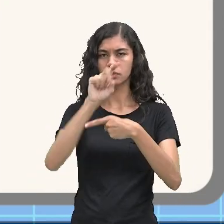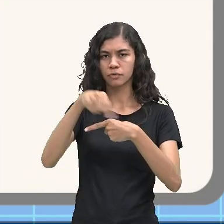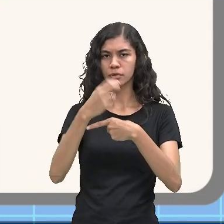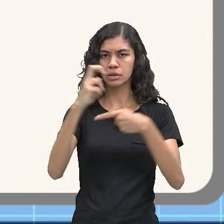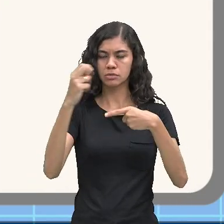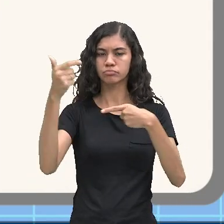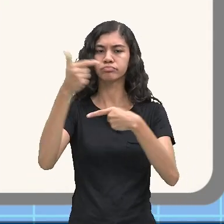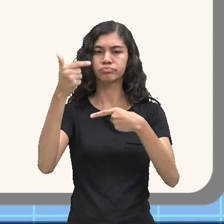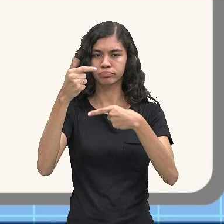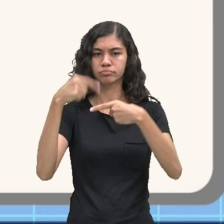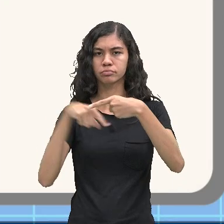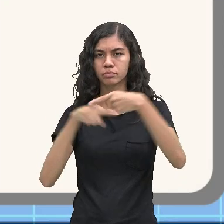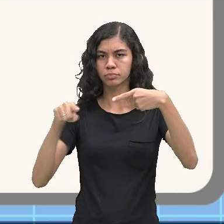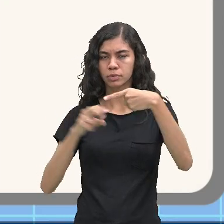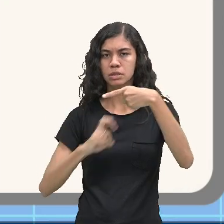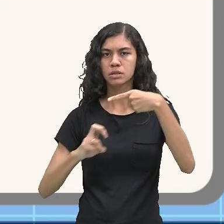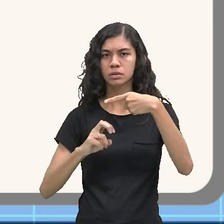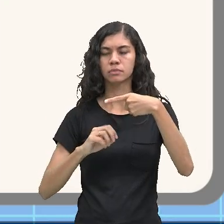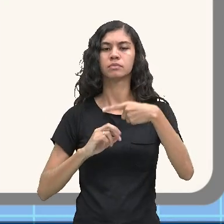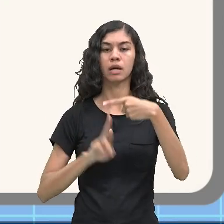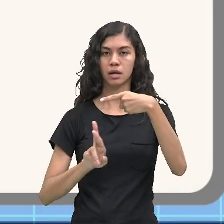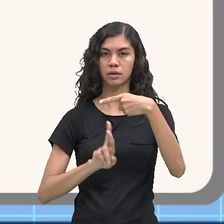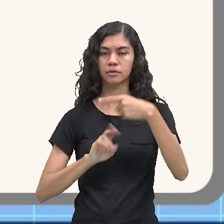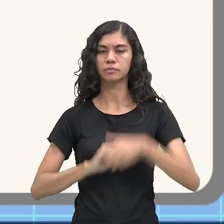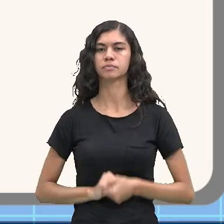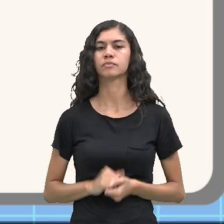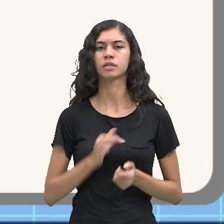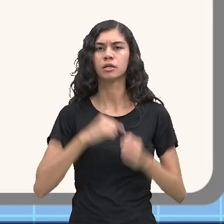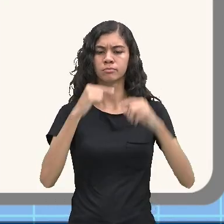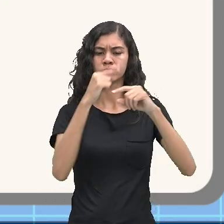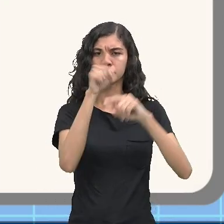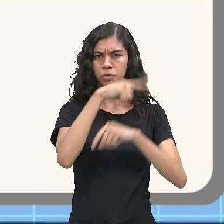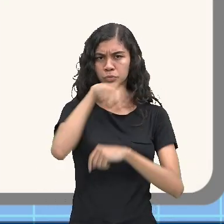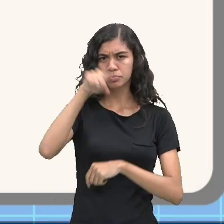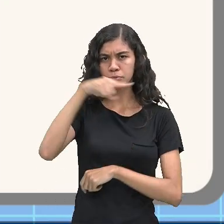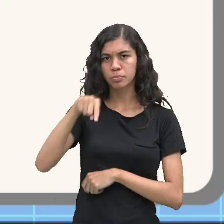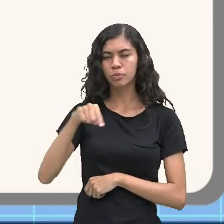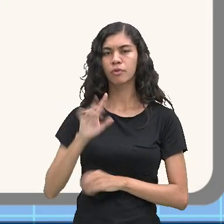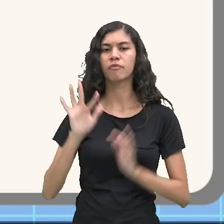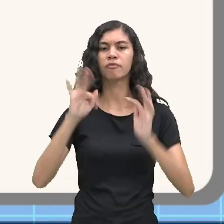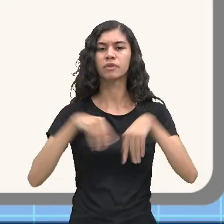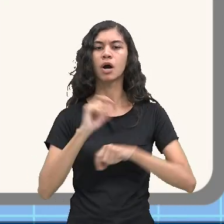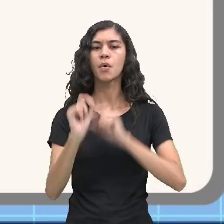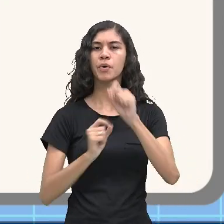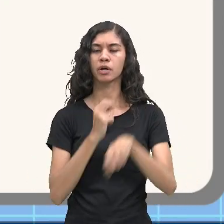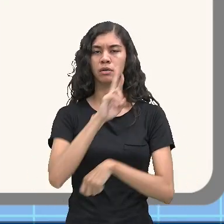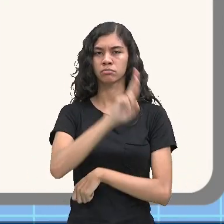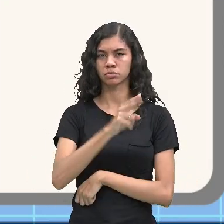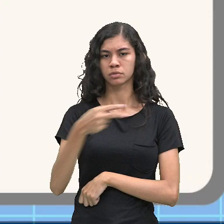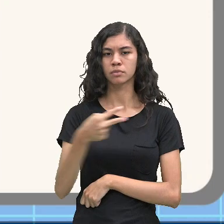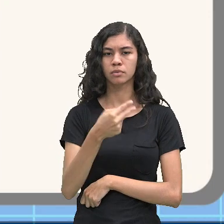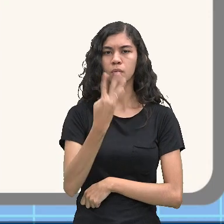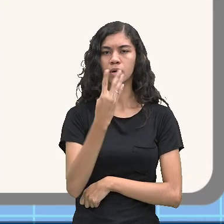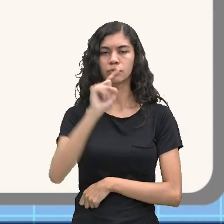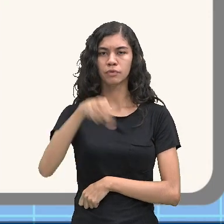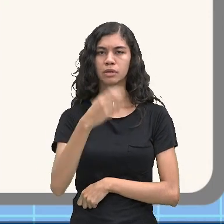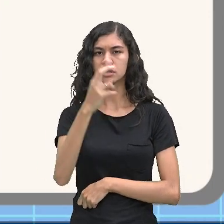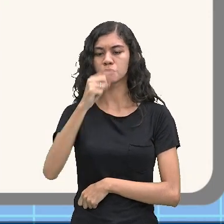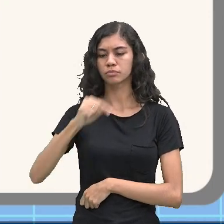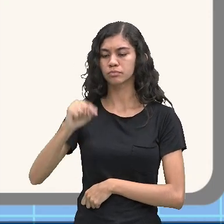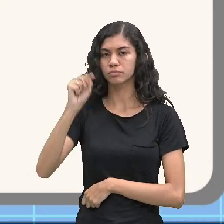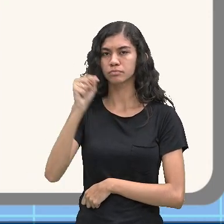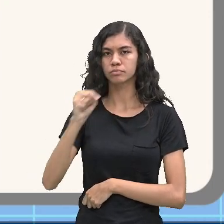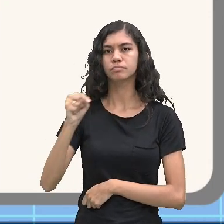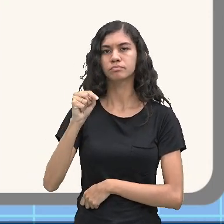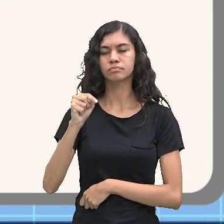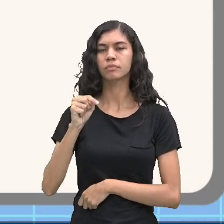Vou cortar aqui, olha, o que vai nos dar o resultado de 4,5 ohms. Essa é a